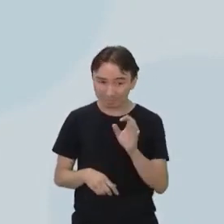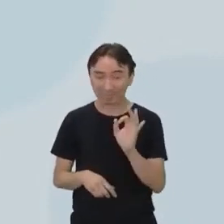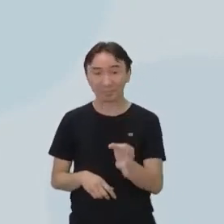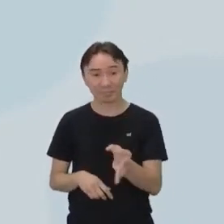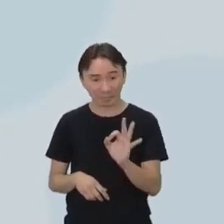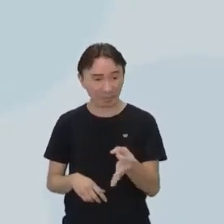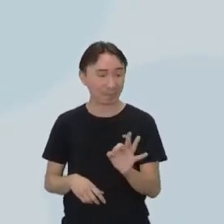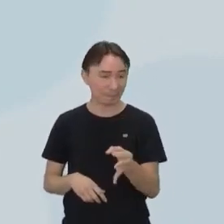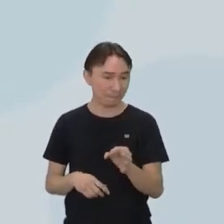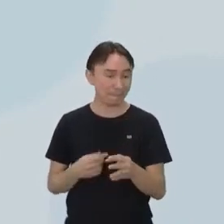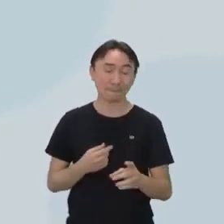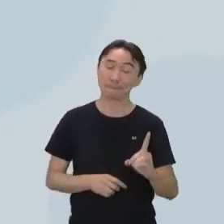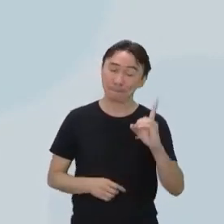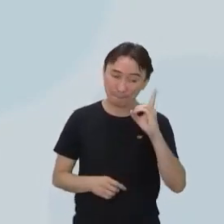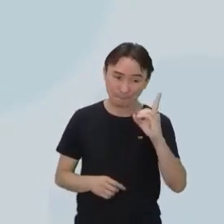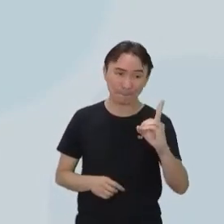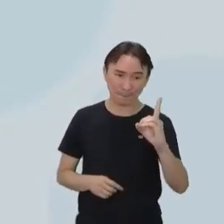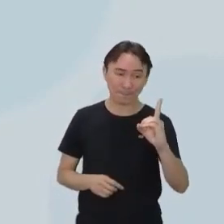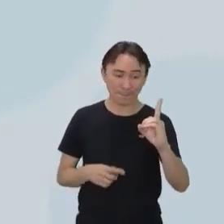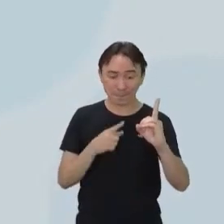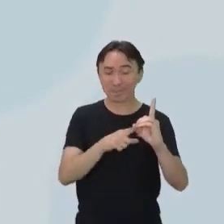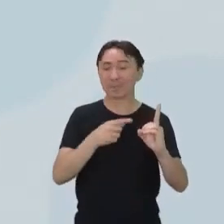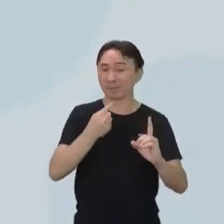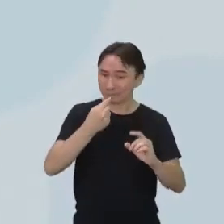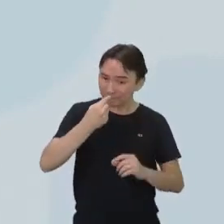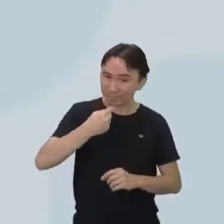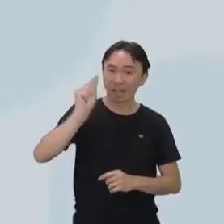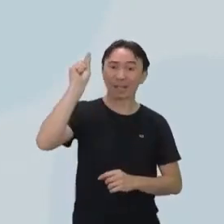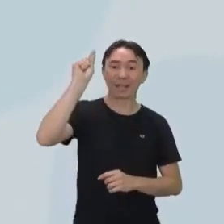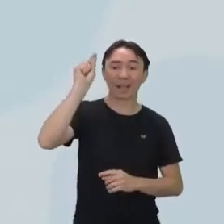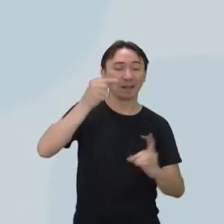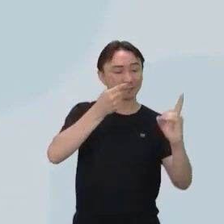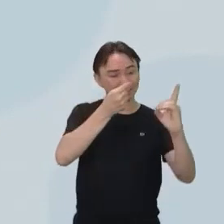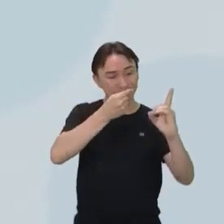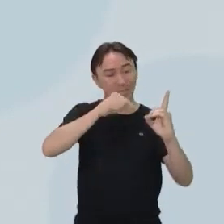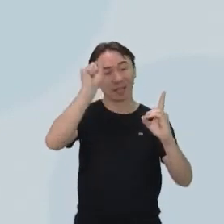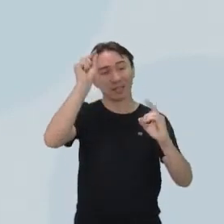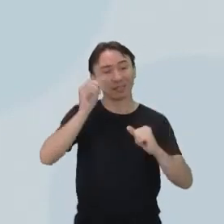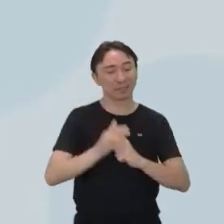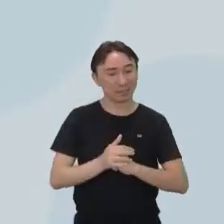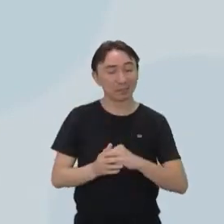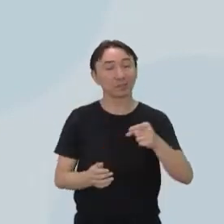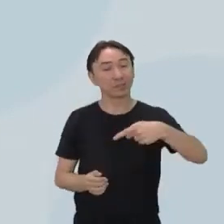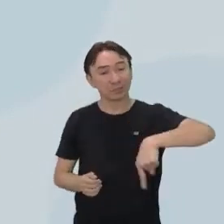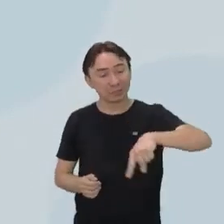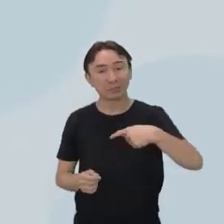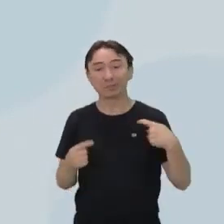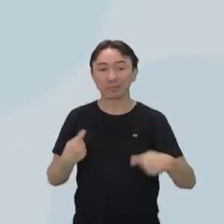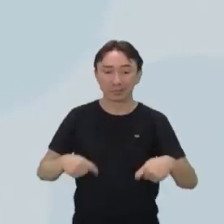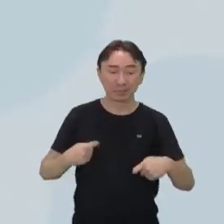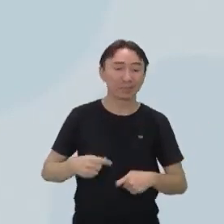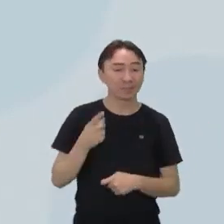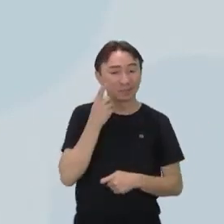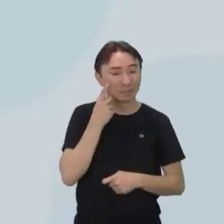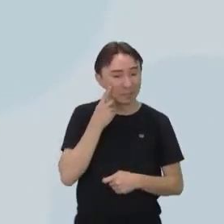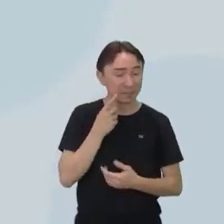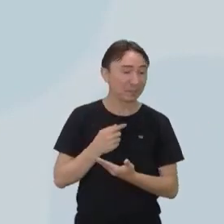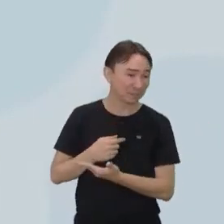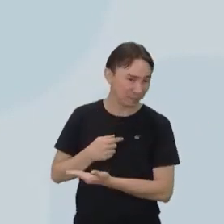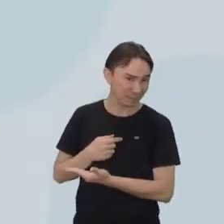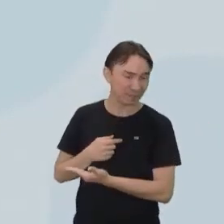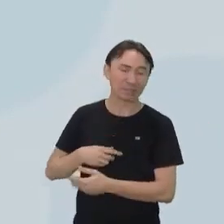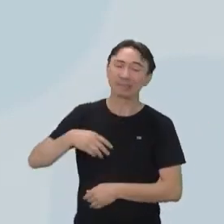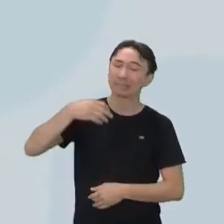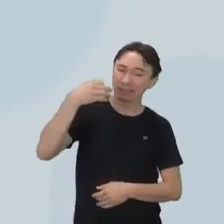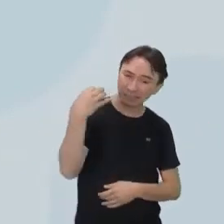leitura aí dessas alternativas e pensando que a gente vai ter que apontar aqui qual seria a alternativa mais correta,